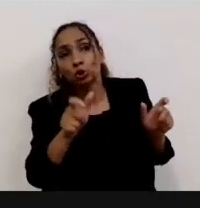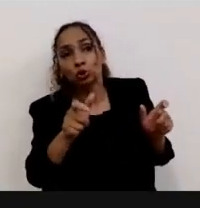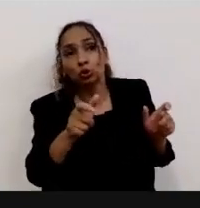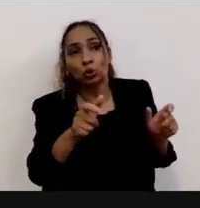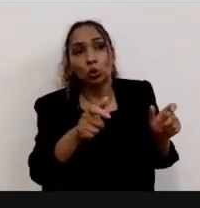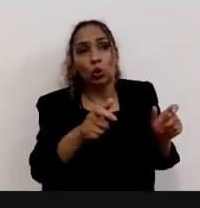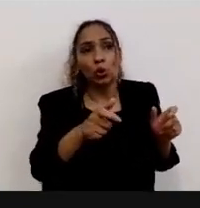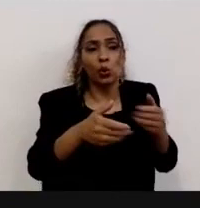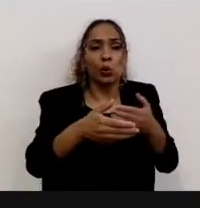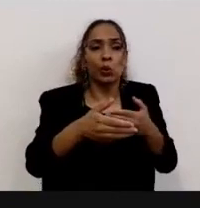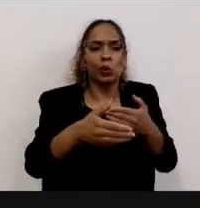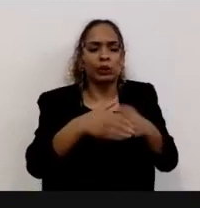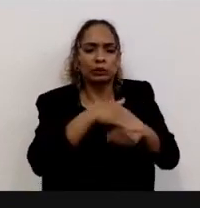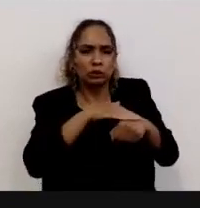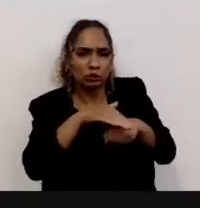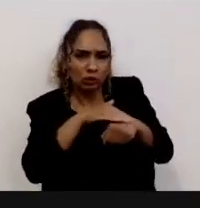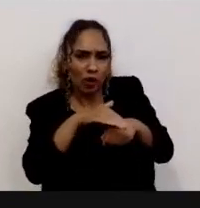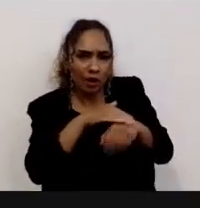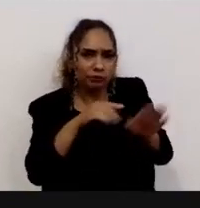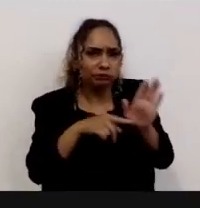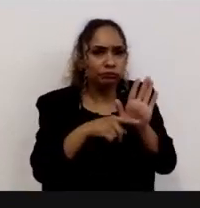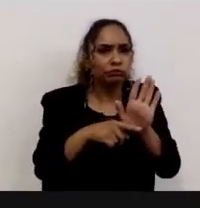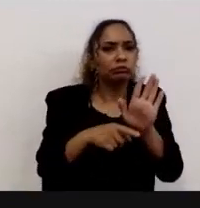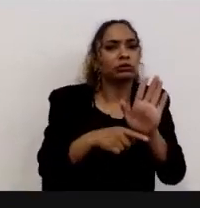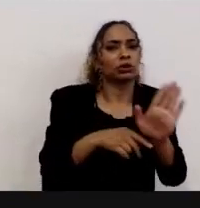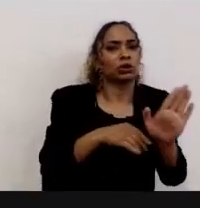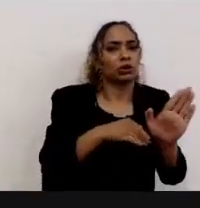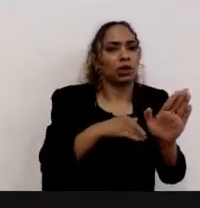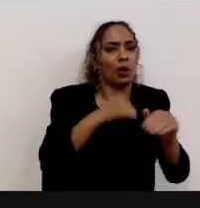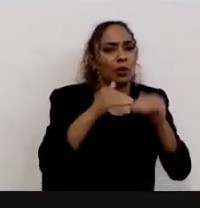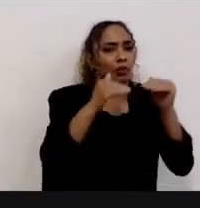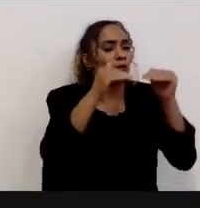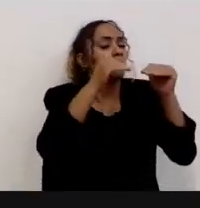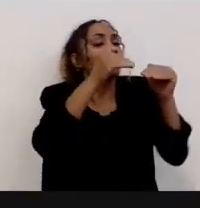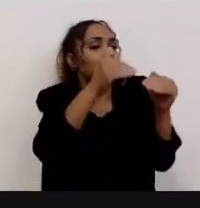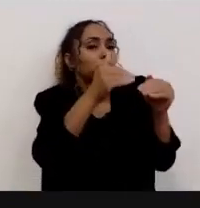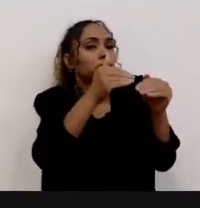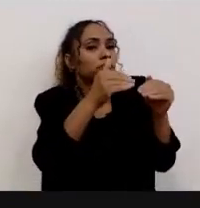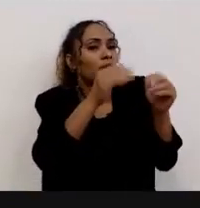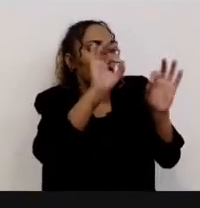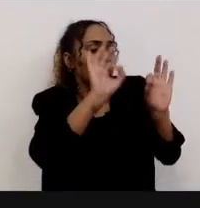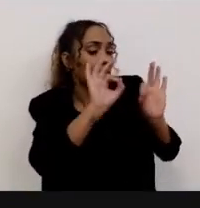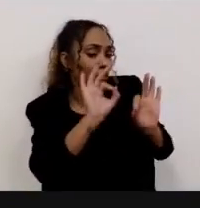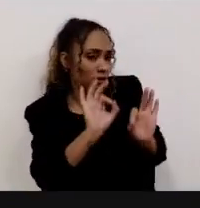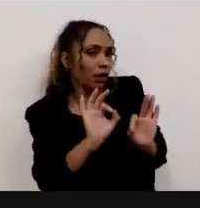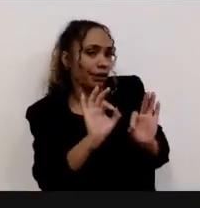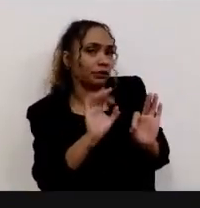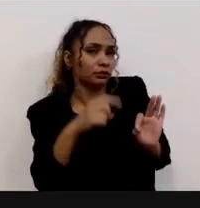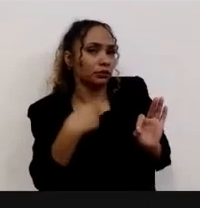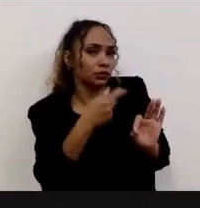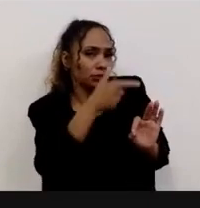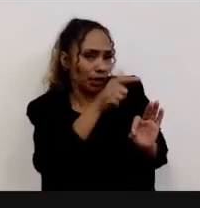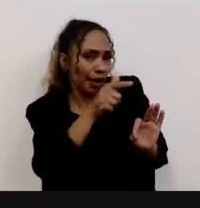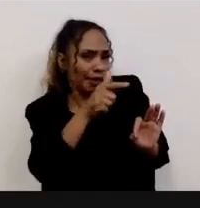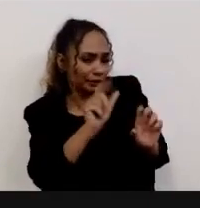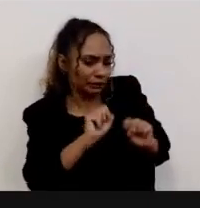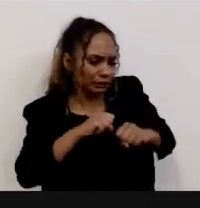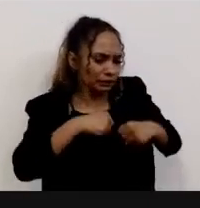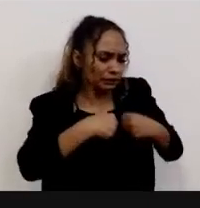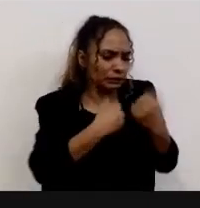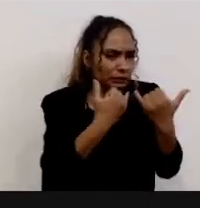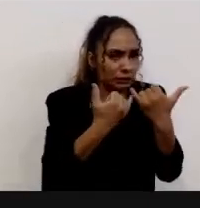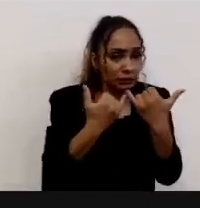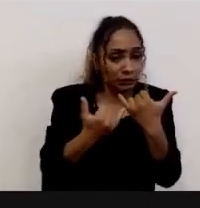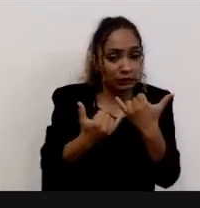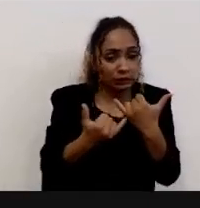conversarem e se ajudarem sobre a automação de processos? Eu sinto que falamos de forma muito pulverizada e estamos repetindo esforços semelhantes